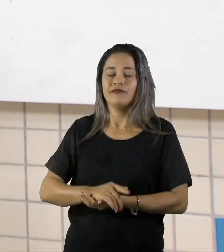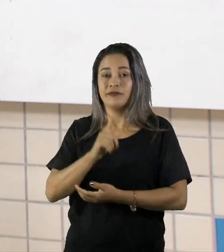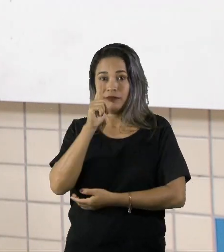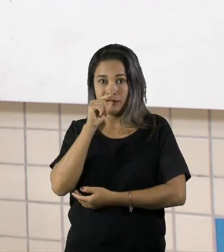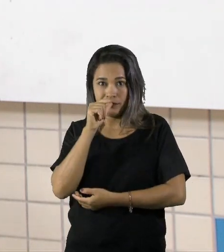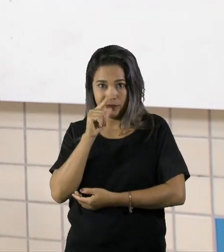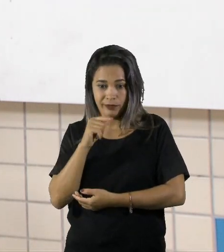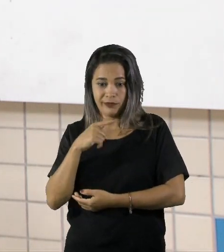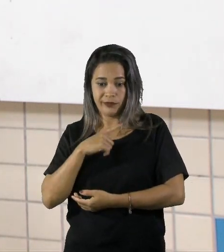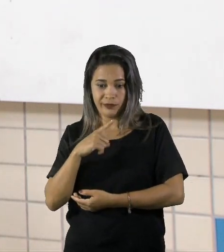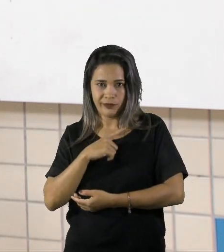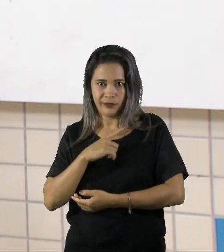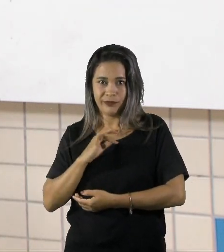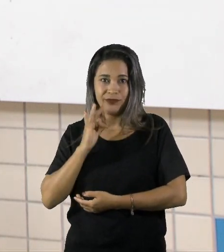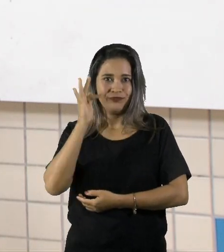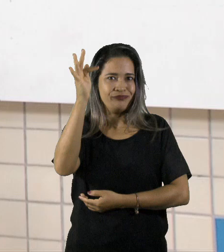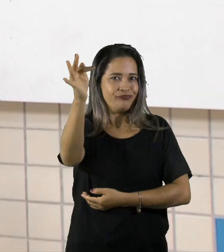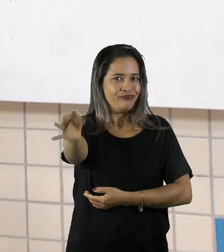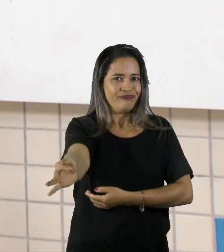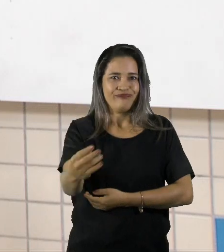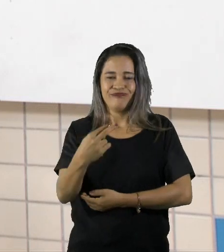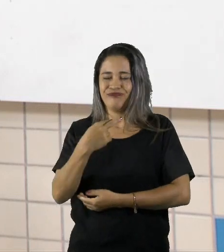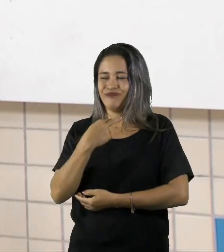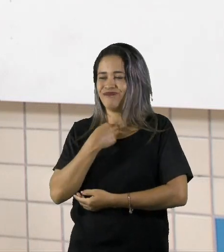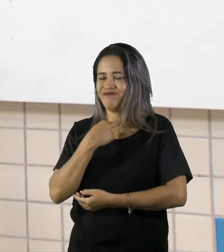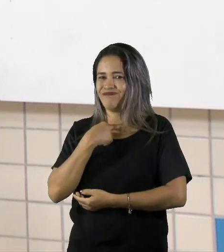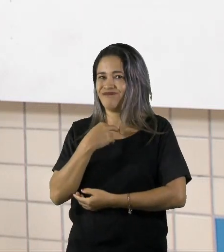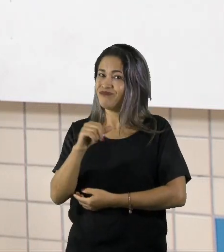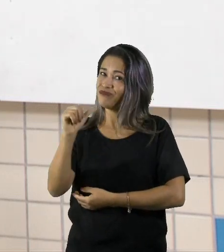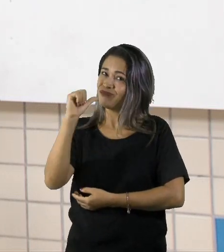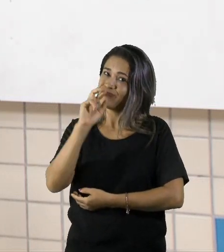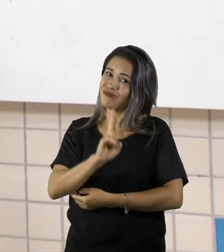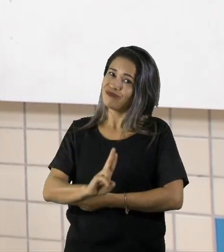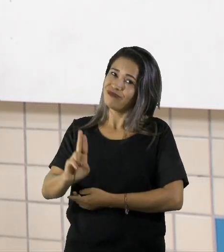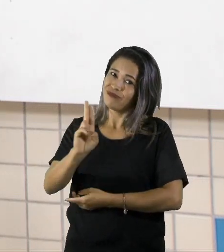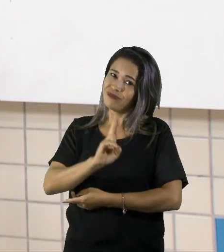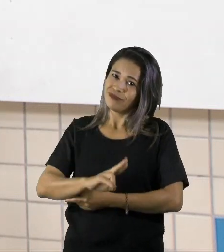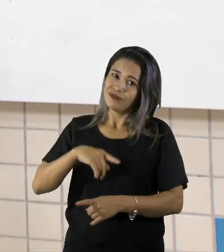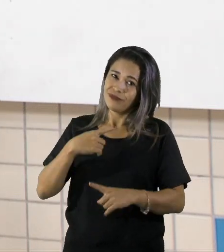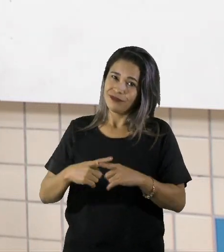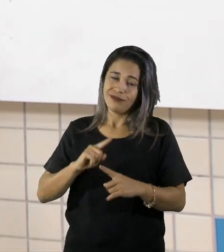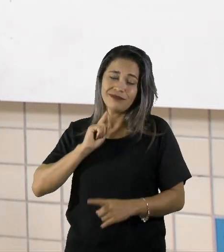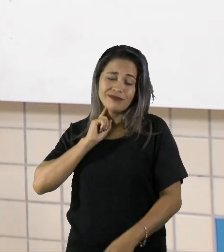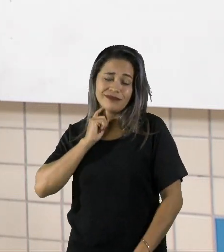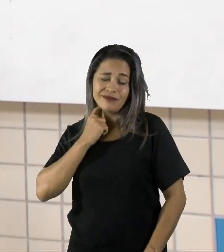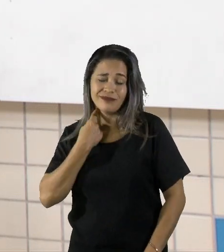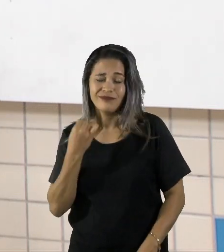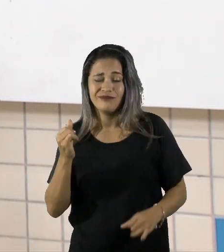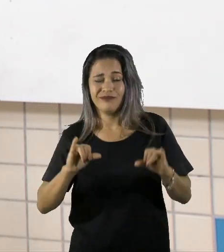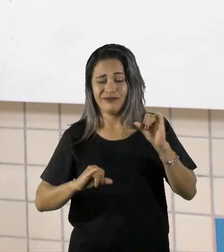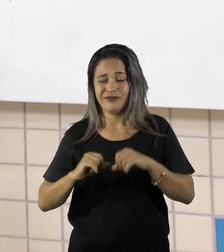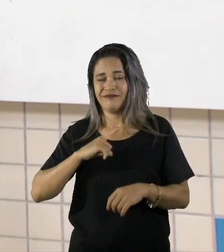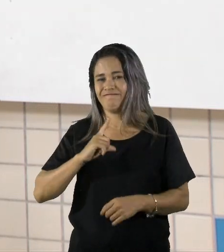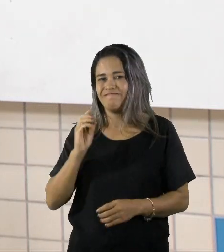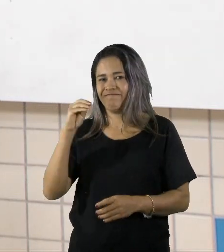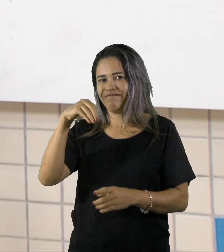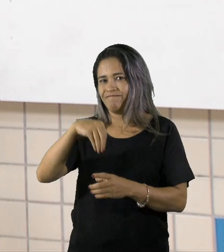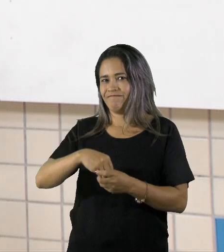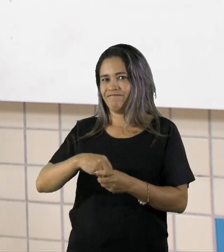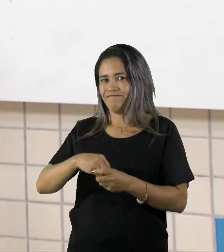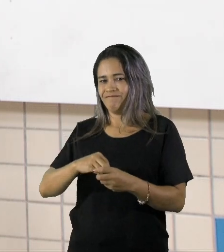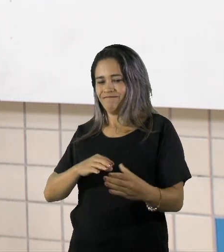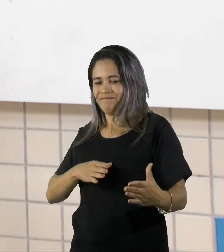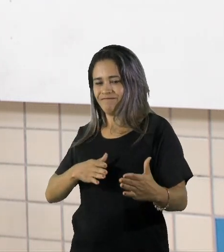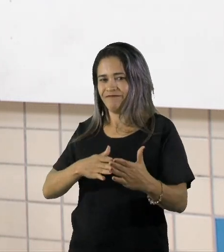futuro, talvez a gente não possa consumir, porque ela vai estar suja, ela vai estar com substâncias que vão nos impedir de